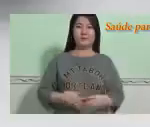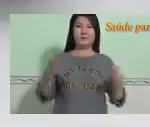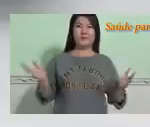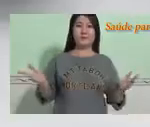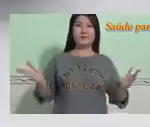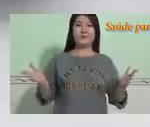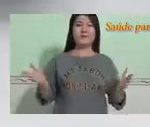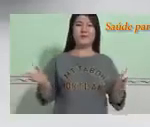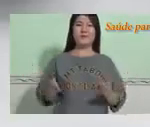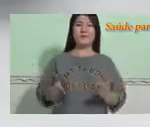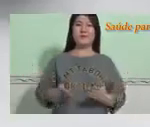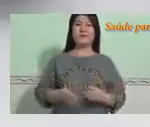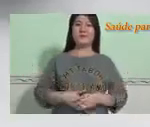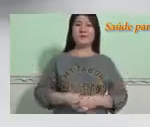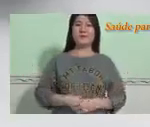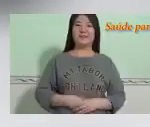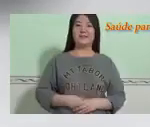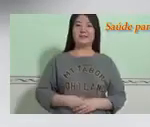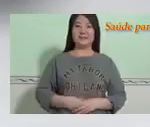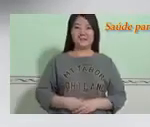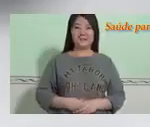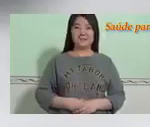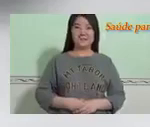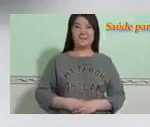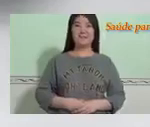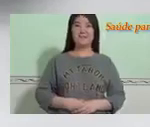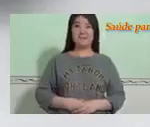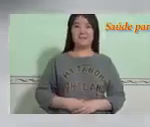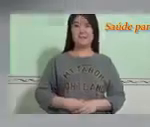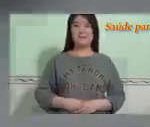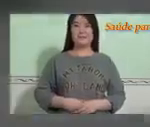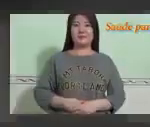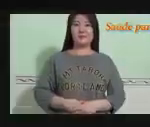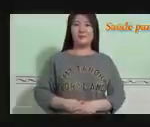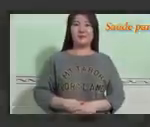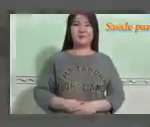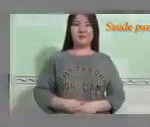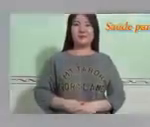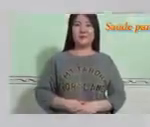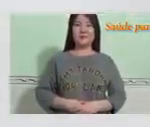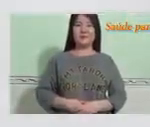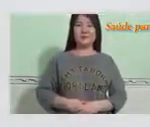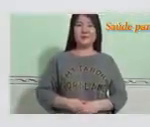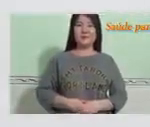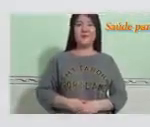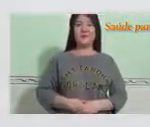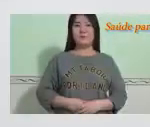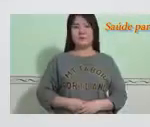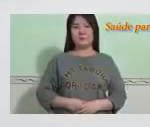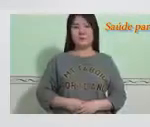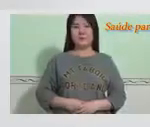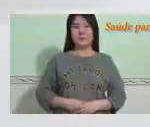É recomendado também que as relações sexuais sejam realizadas com uso de preservativo, já que é o único método